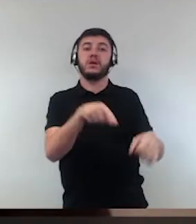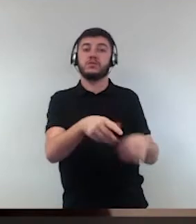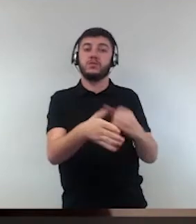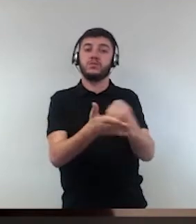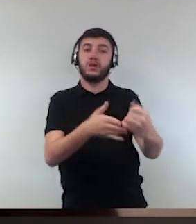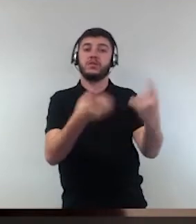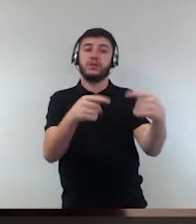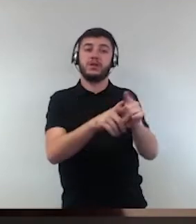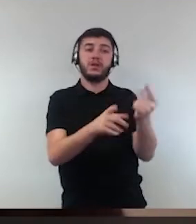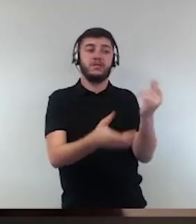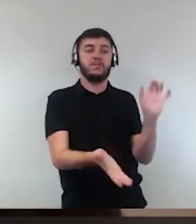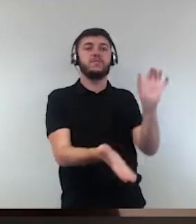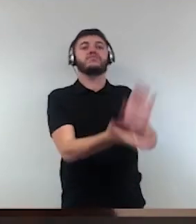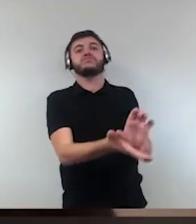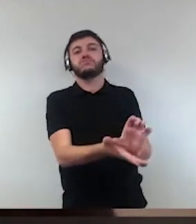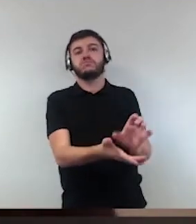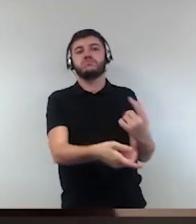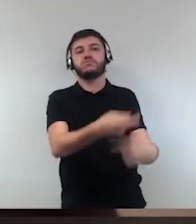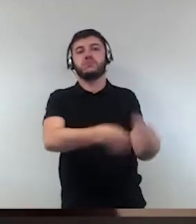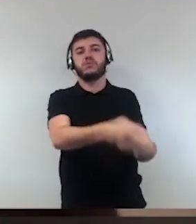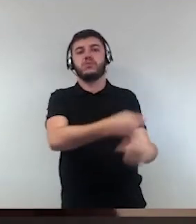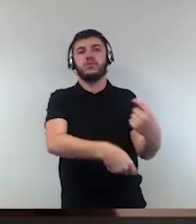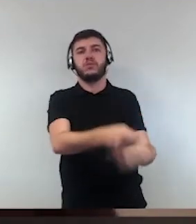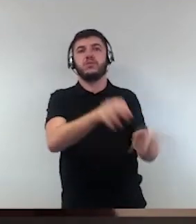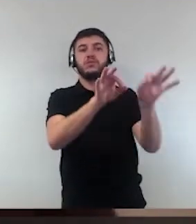desse contrato. Então, não adianta